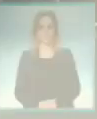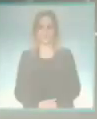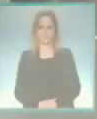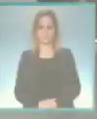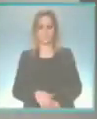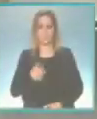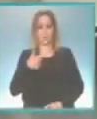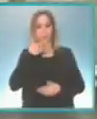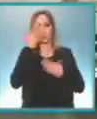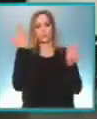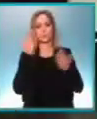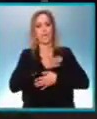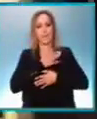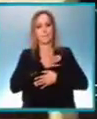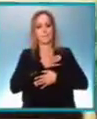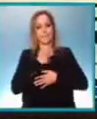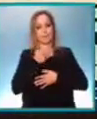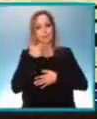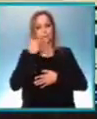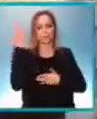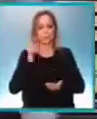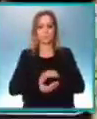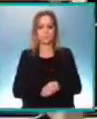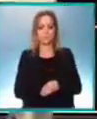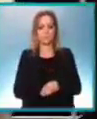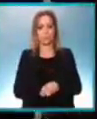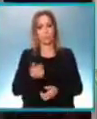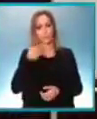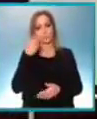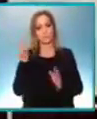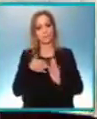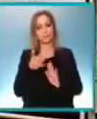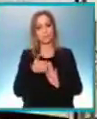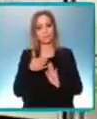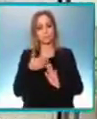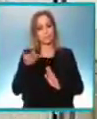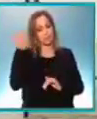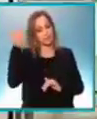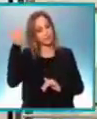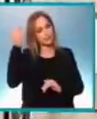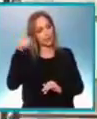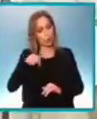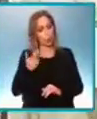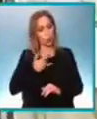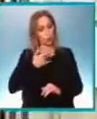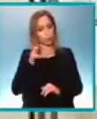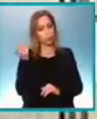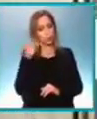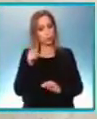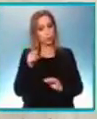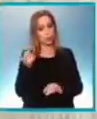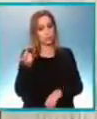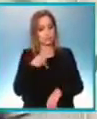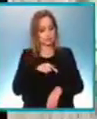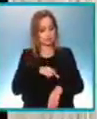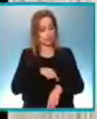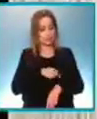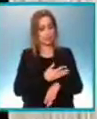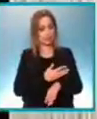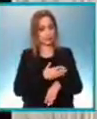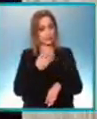Bom dia, amiga, bom dia! Ai, bom dia! Toca a despachar, que hoje o seu doutor chegou cedo e já temos muitas marcações.